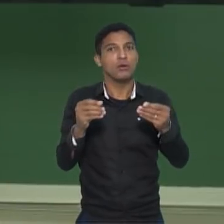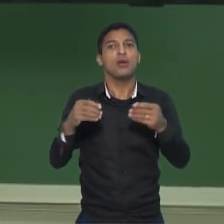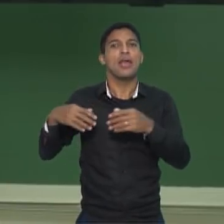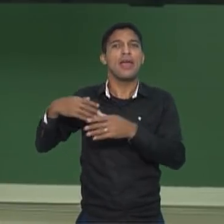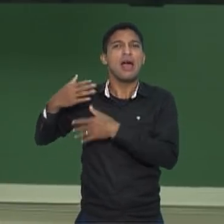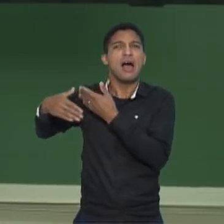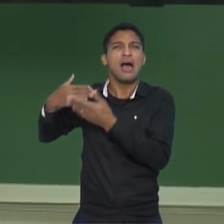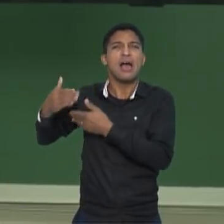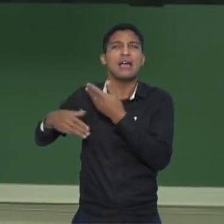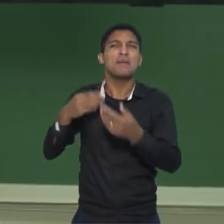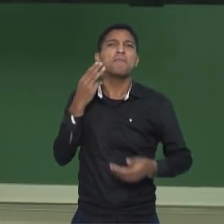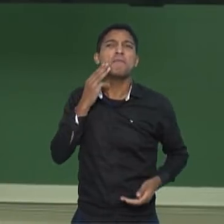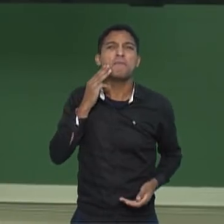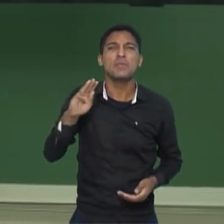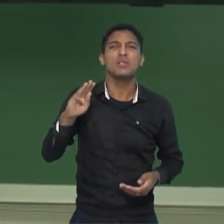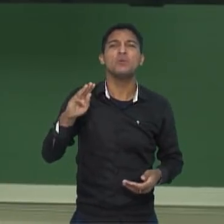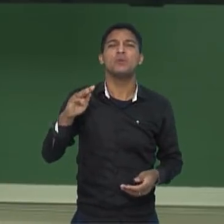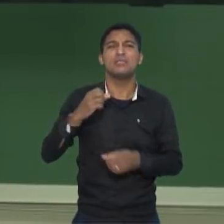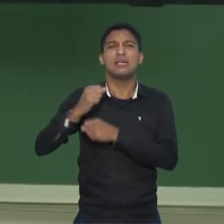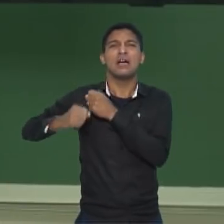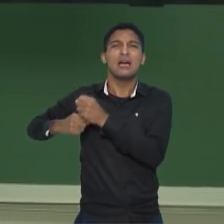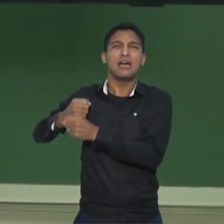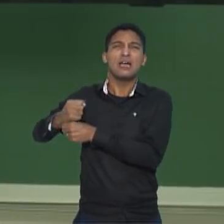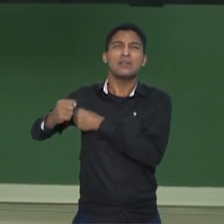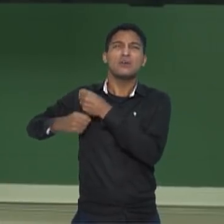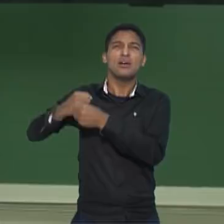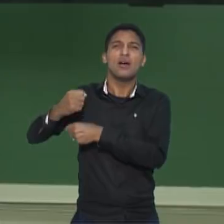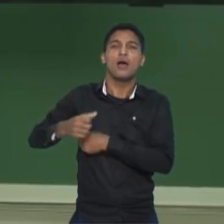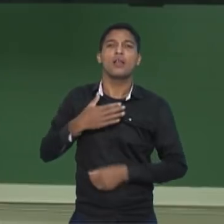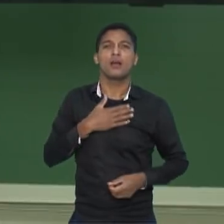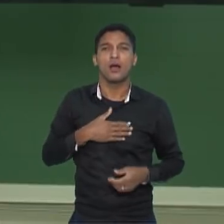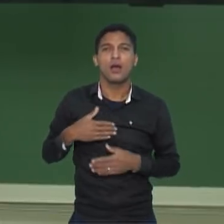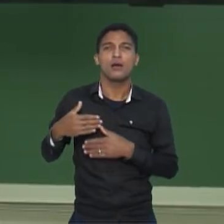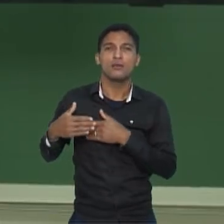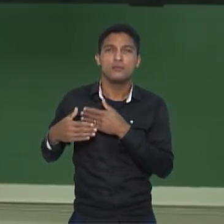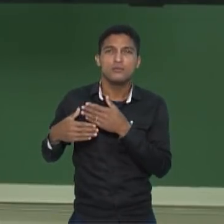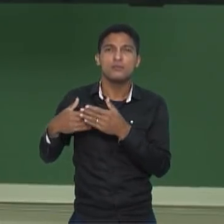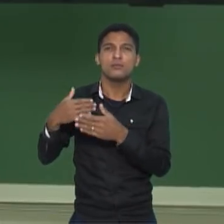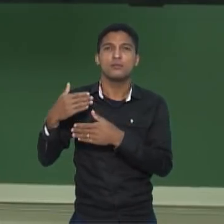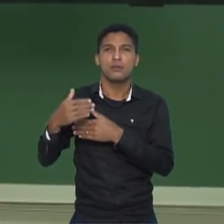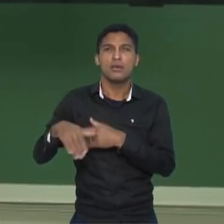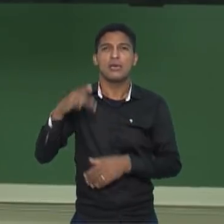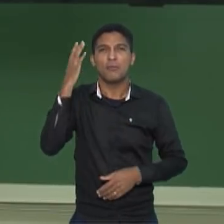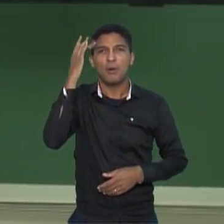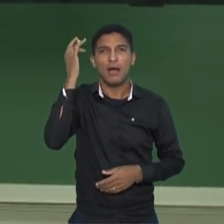é um processo lento, demorado.